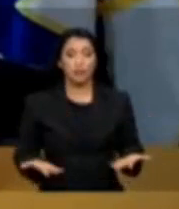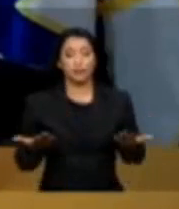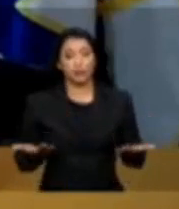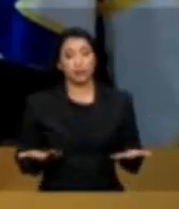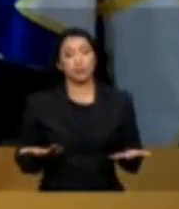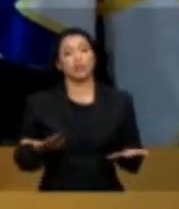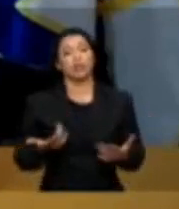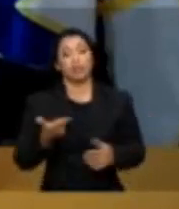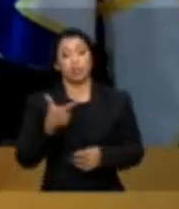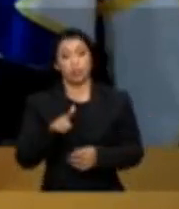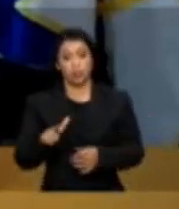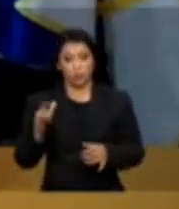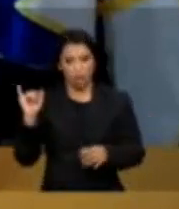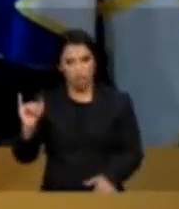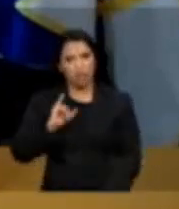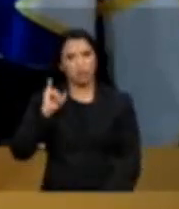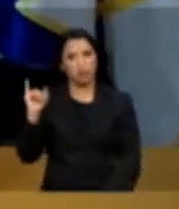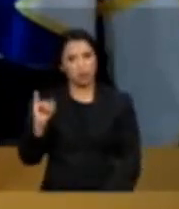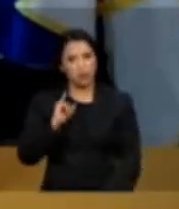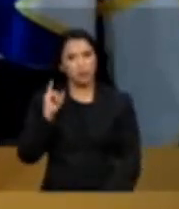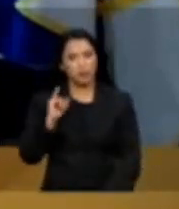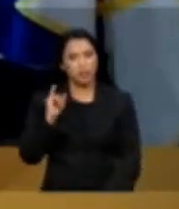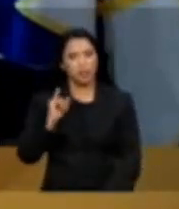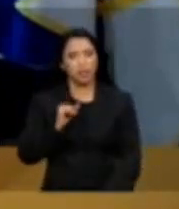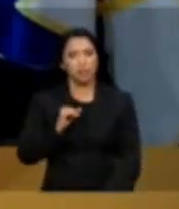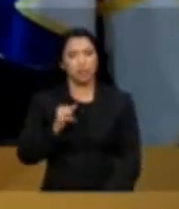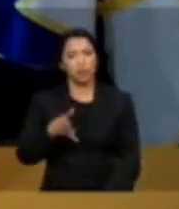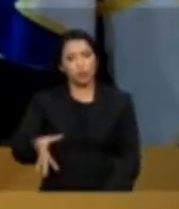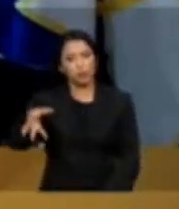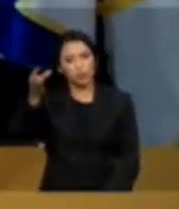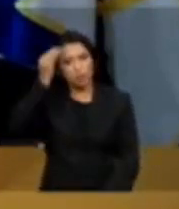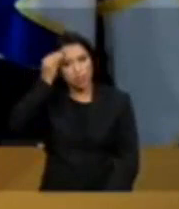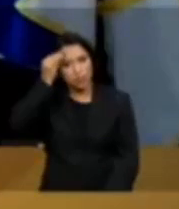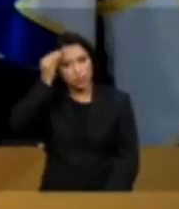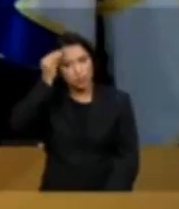aqui ressalto a importância de usar uma linguagem